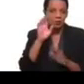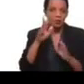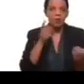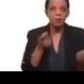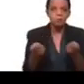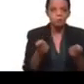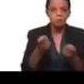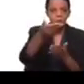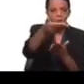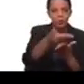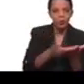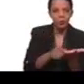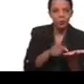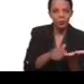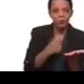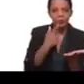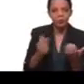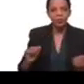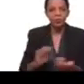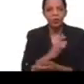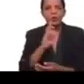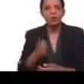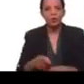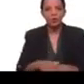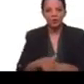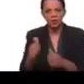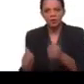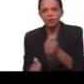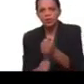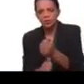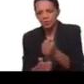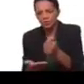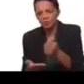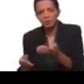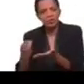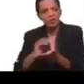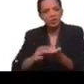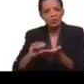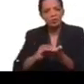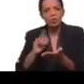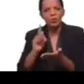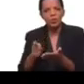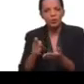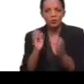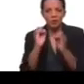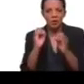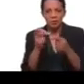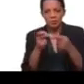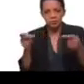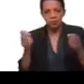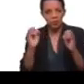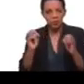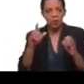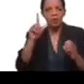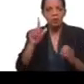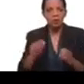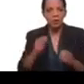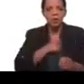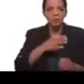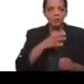do documento disse ao jornal que o tal assessor não escreveu uma linha e que nunca o viram na